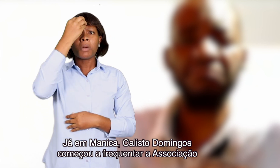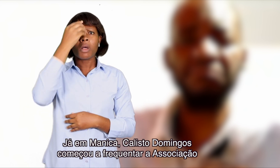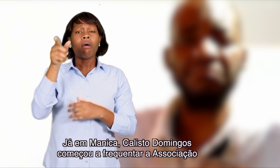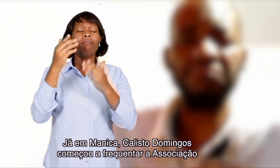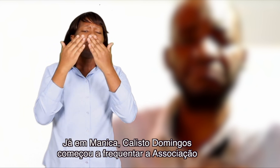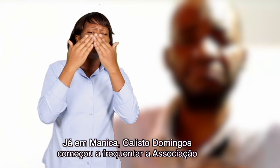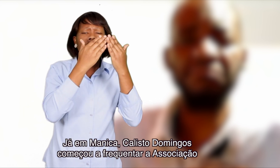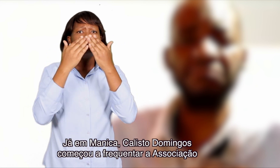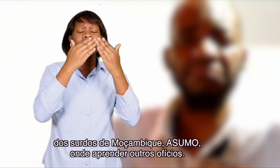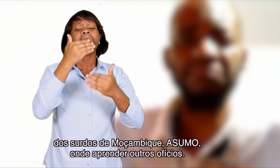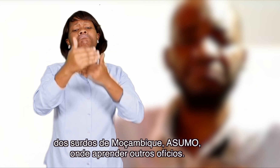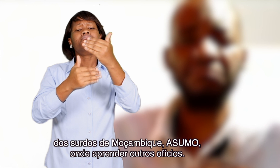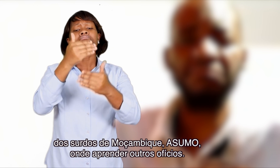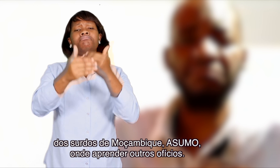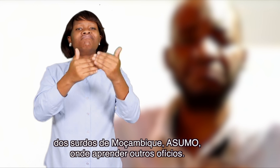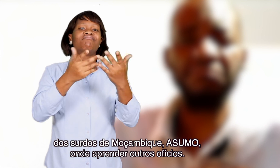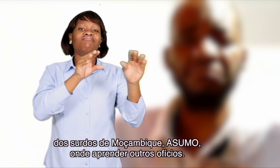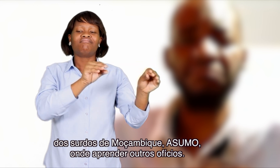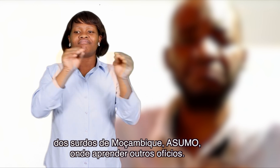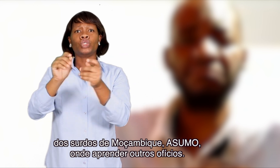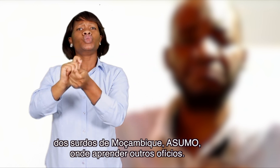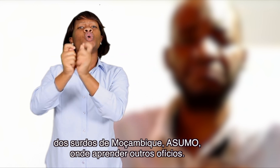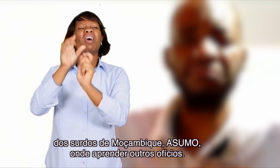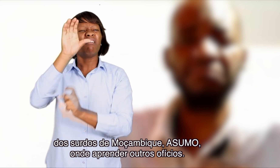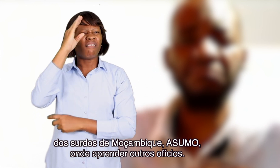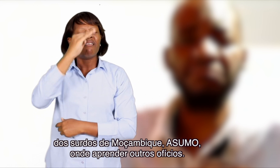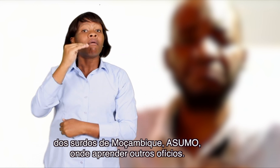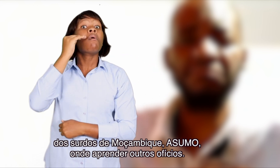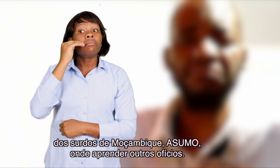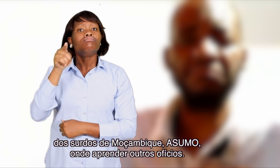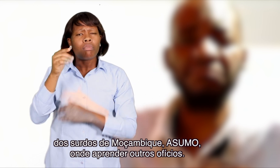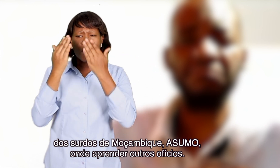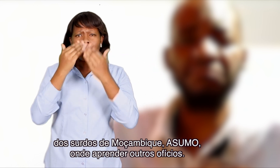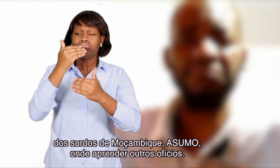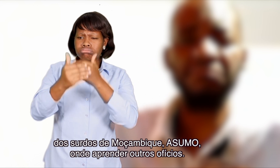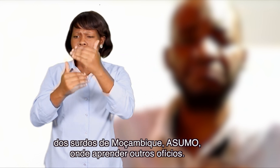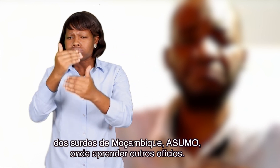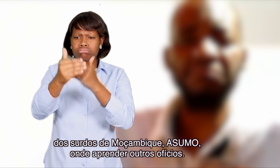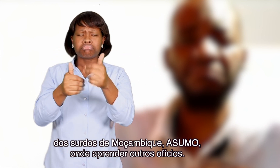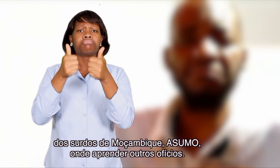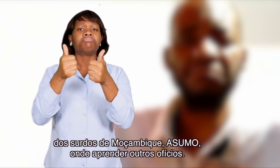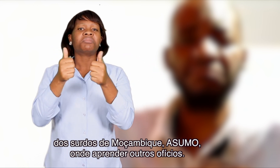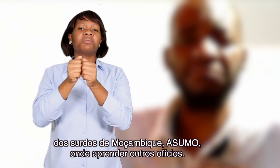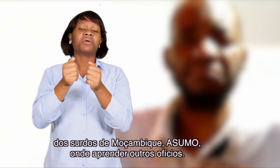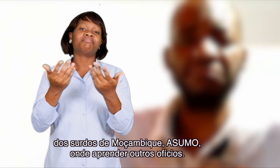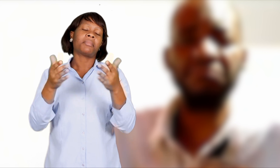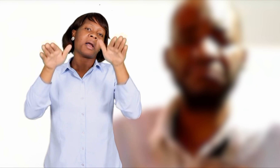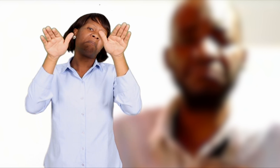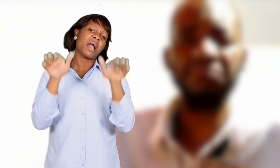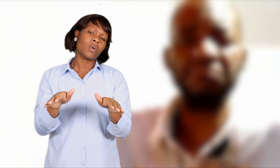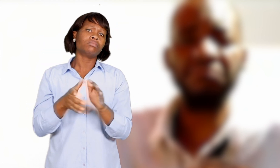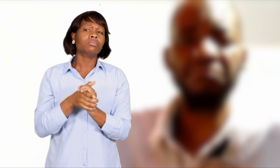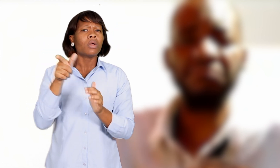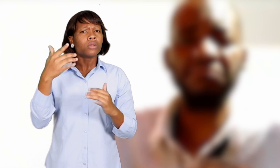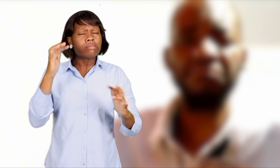começou a frequentar a Associação dos Surdos de Moçambique, a ZUMO, onde aprendeu outros ofícios.